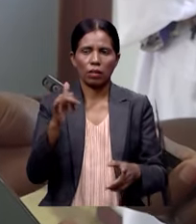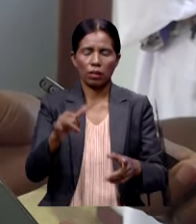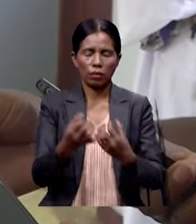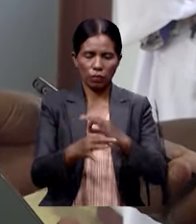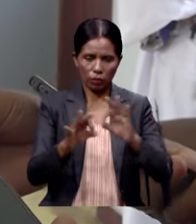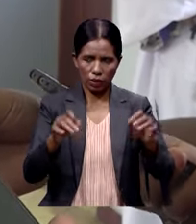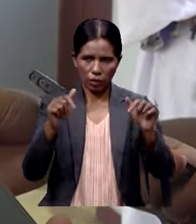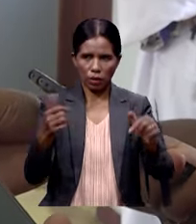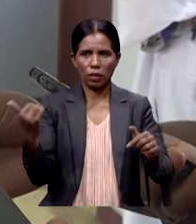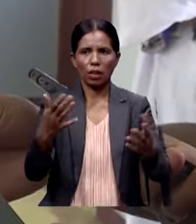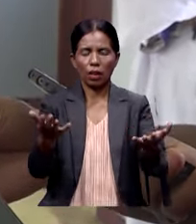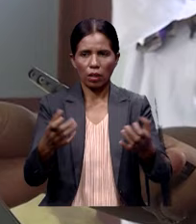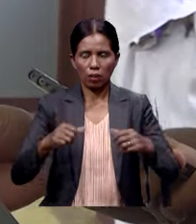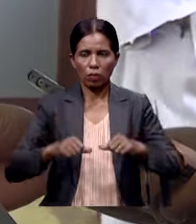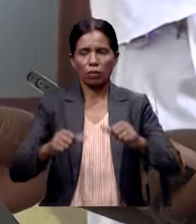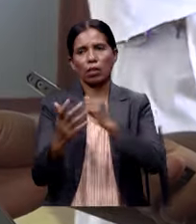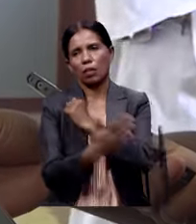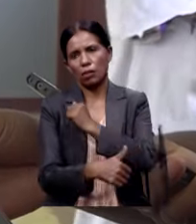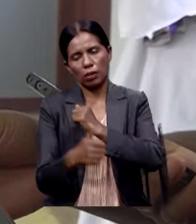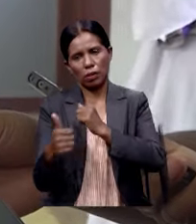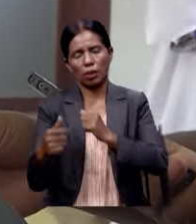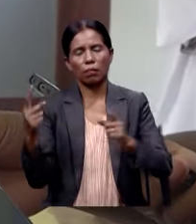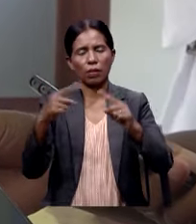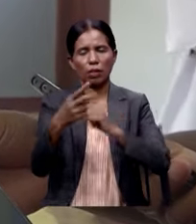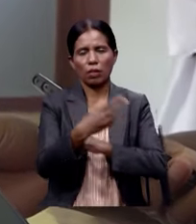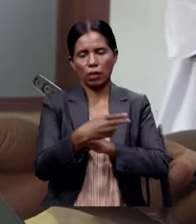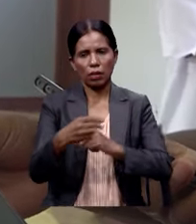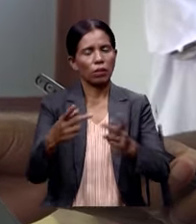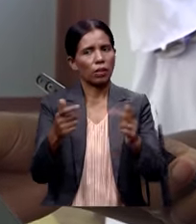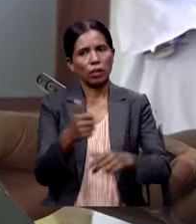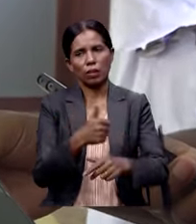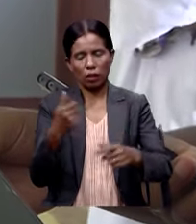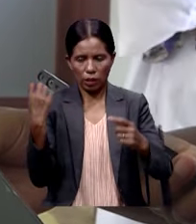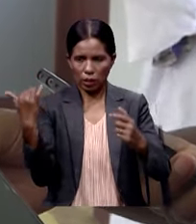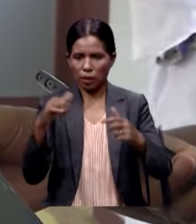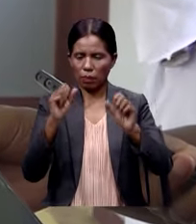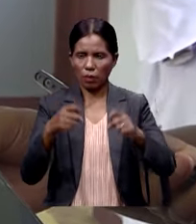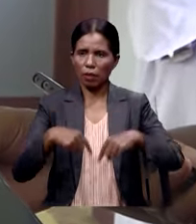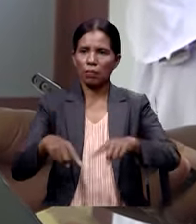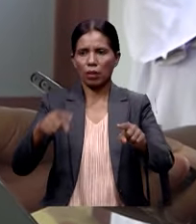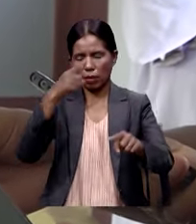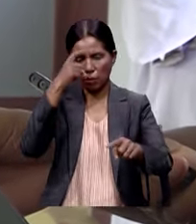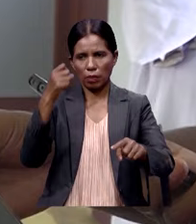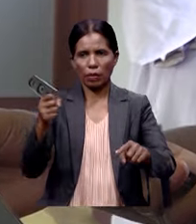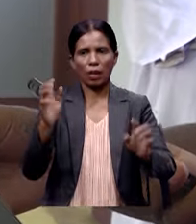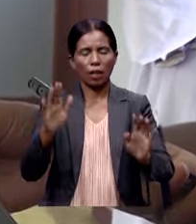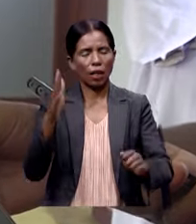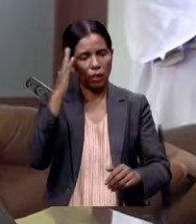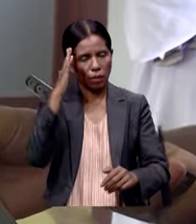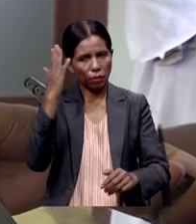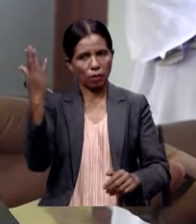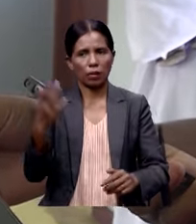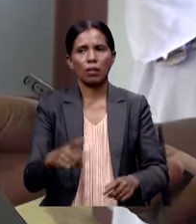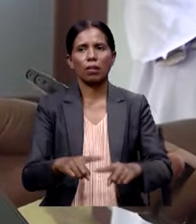hene sira carba continua iha liur ba iha Indonésia ba fatin sira nem sira bela ba tamba se reconhecemos ya nampak. Tahu, dan